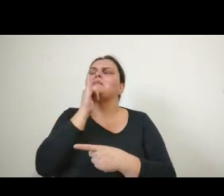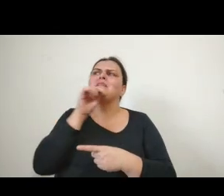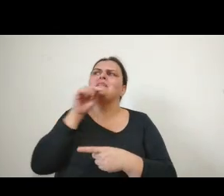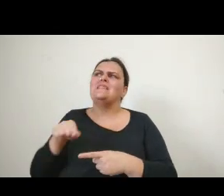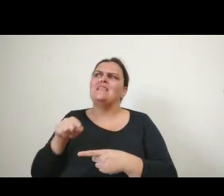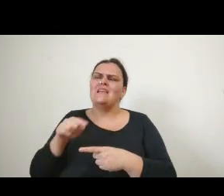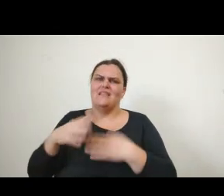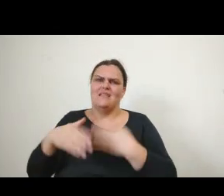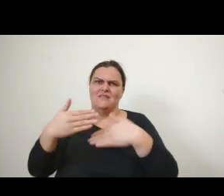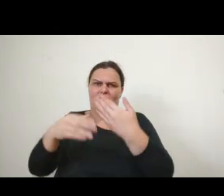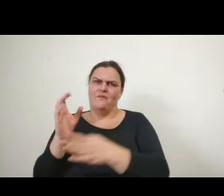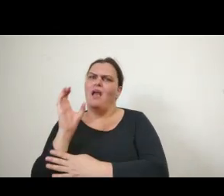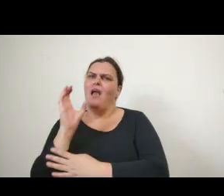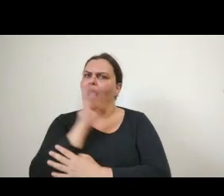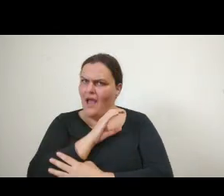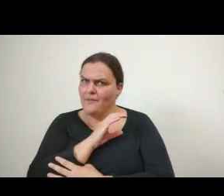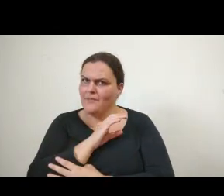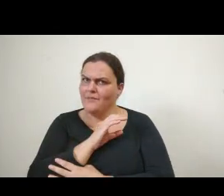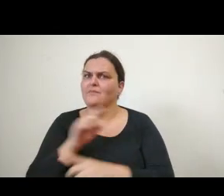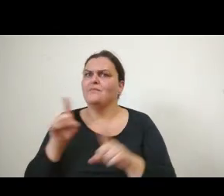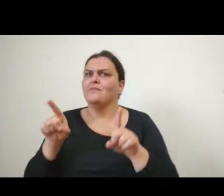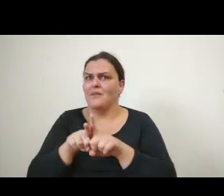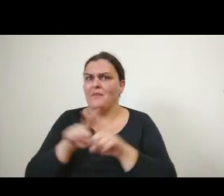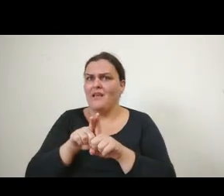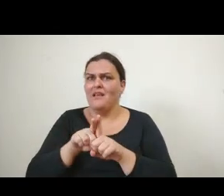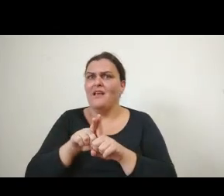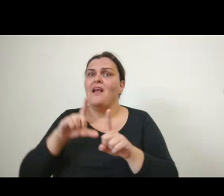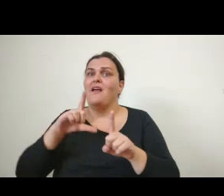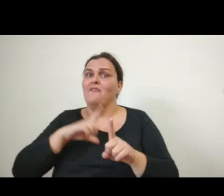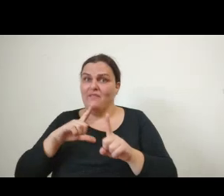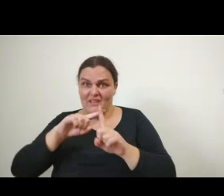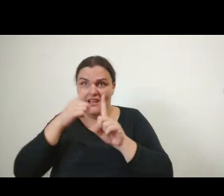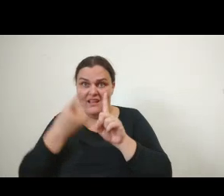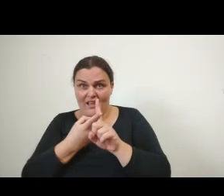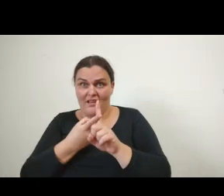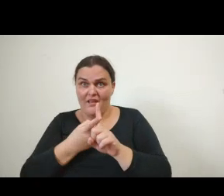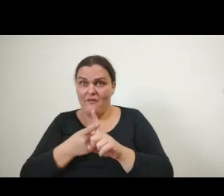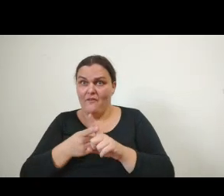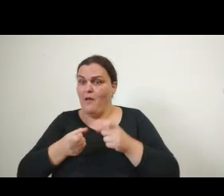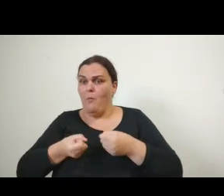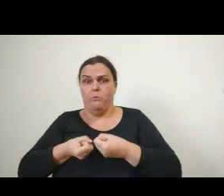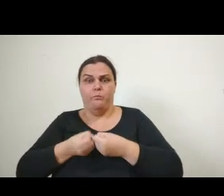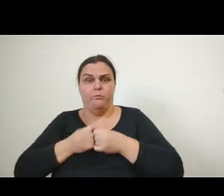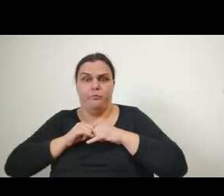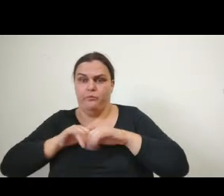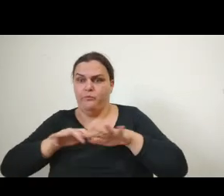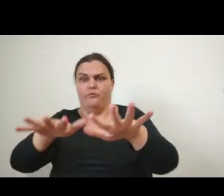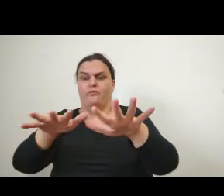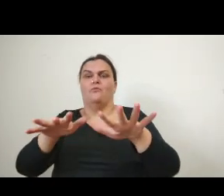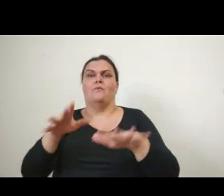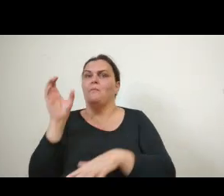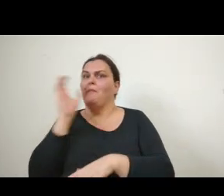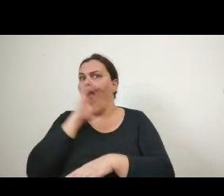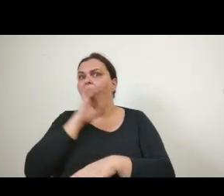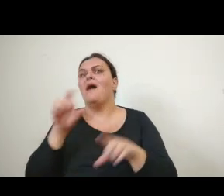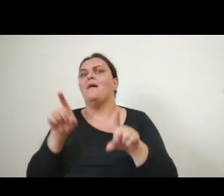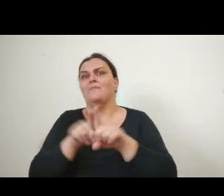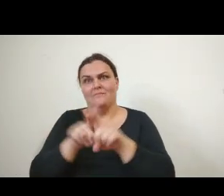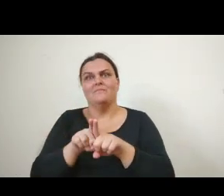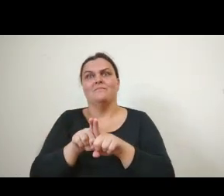a população vai crescer mais rapidamente, né? Porque o indivíduo vai mais rapidamente começar a se reproduzir. E aí, se a gente pensa, né, que